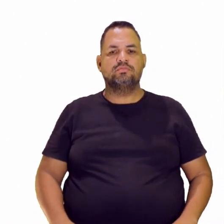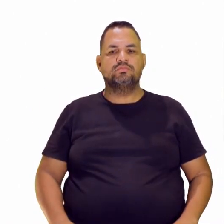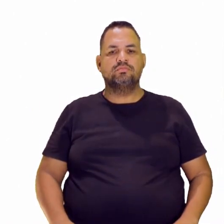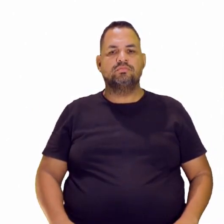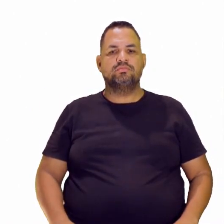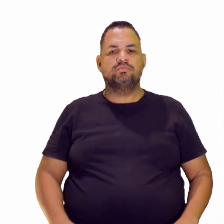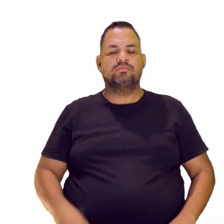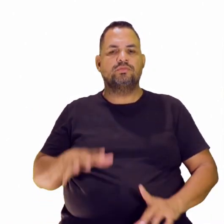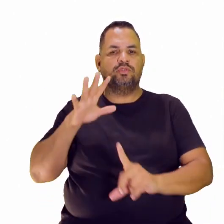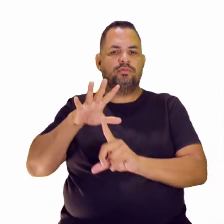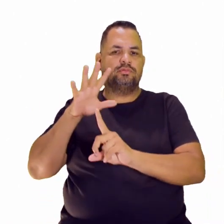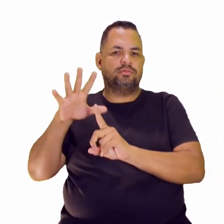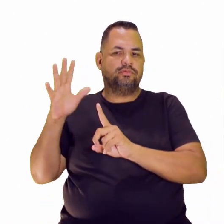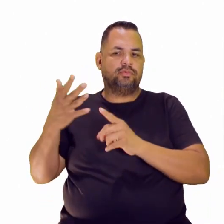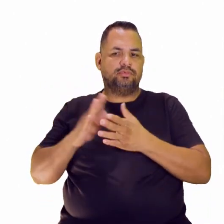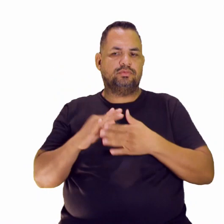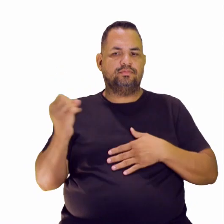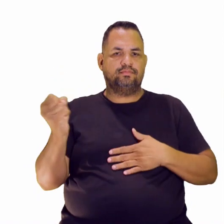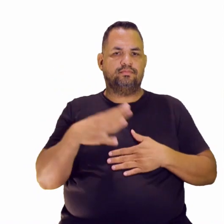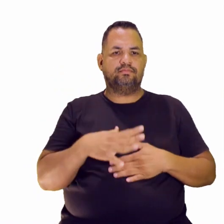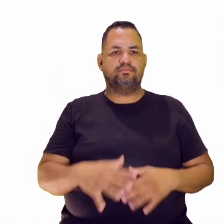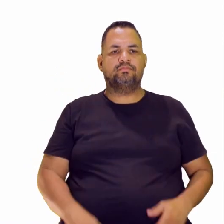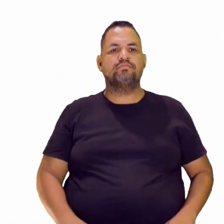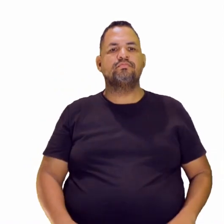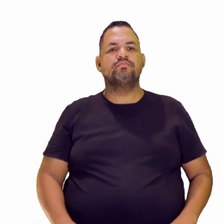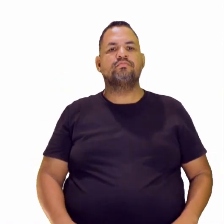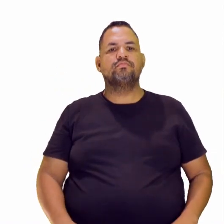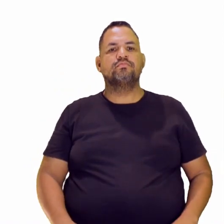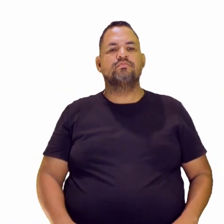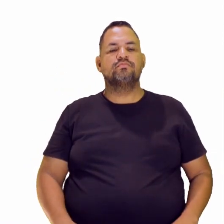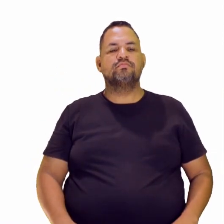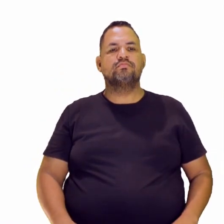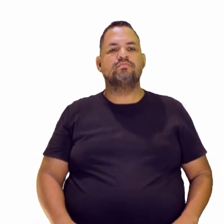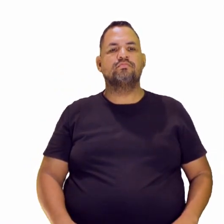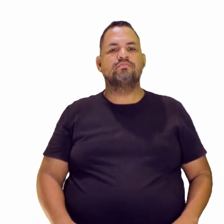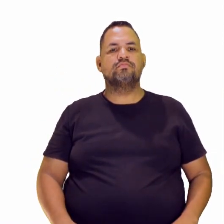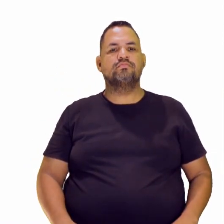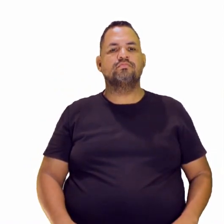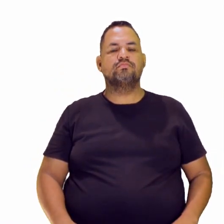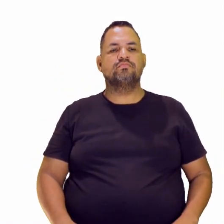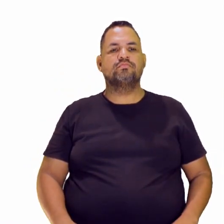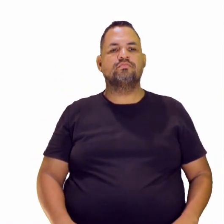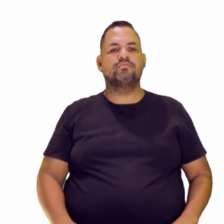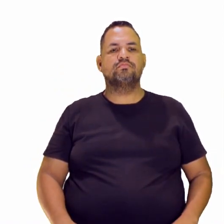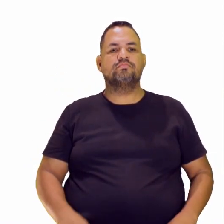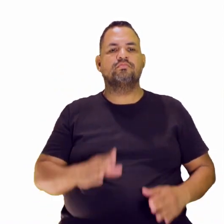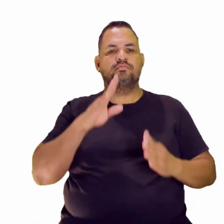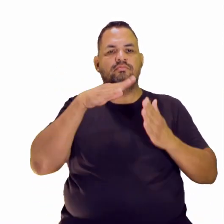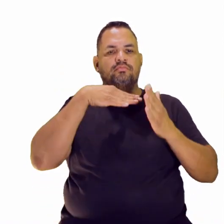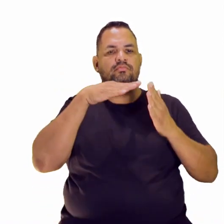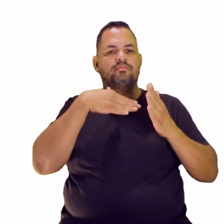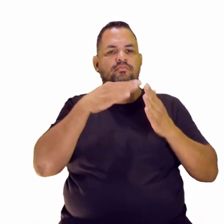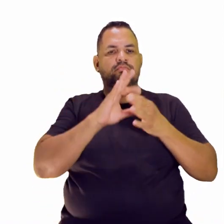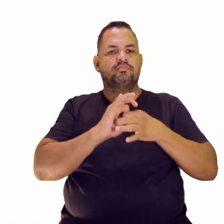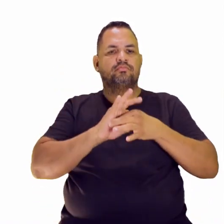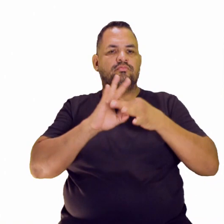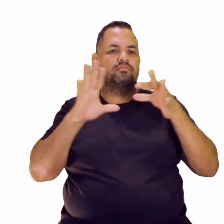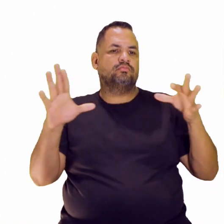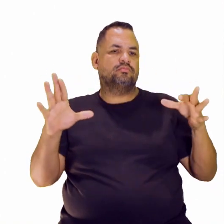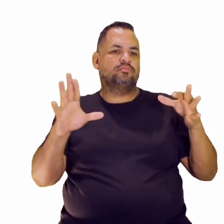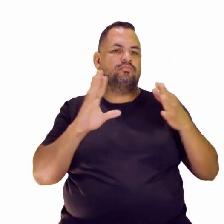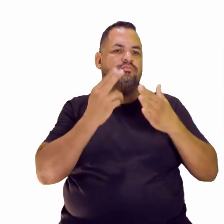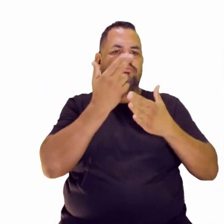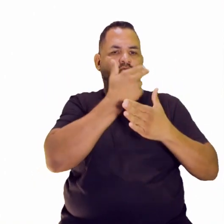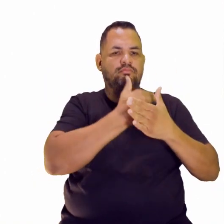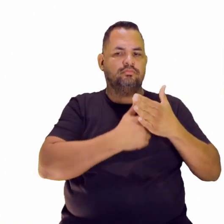as novas determinações, né? Vieram com os modernistas, com pinceladas mais